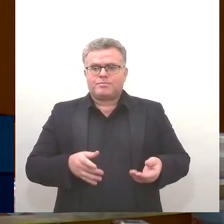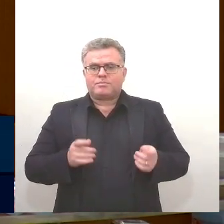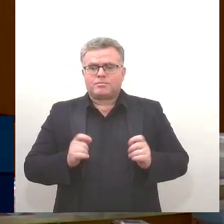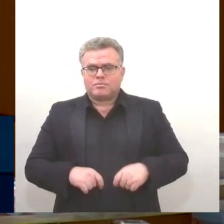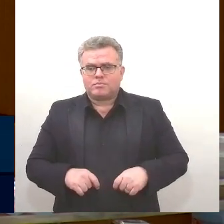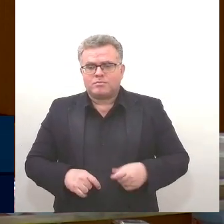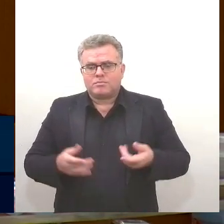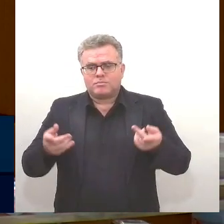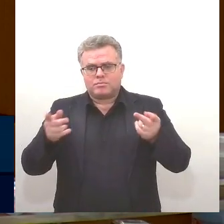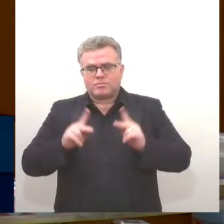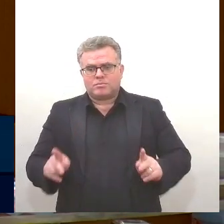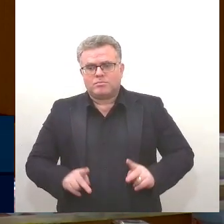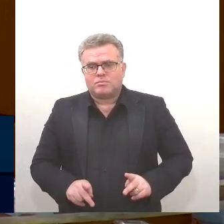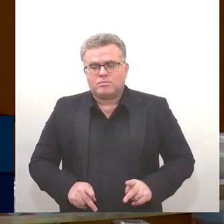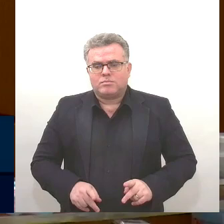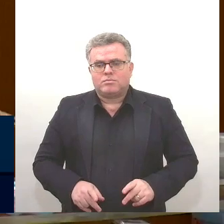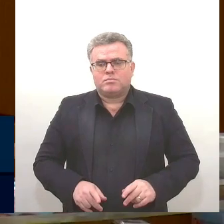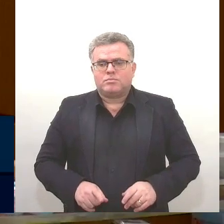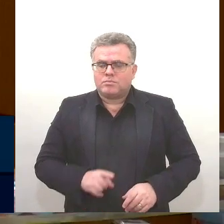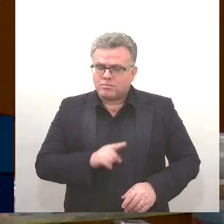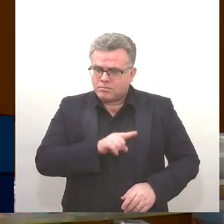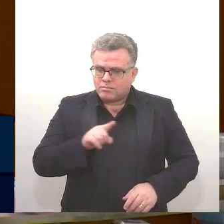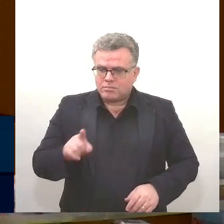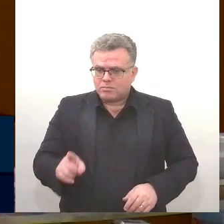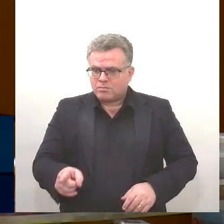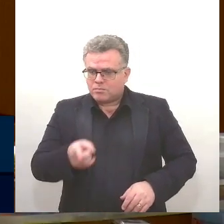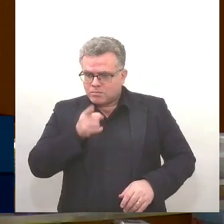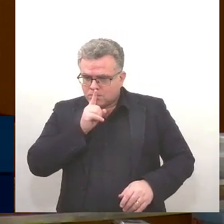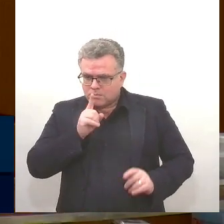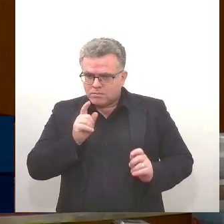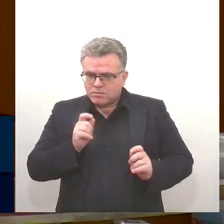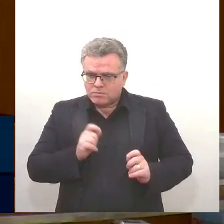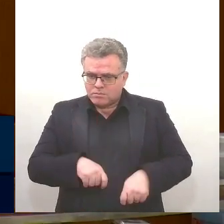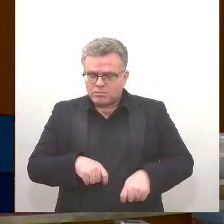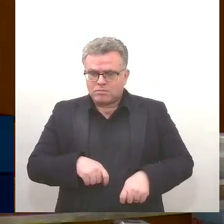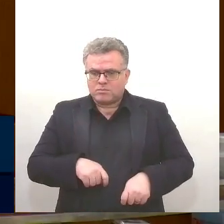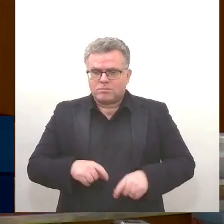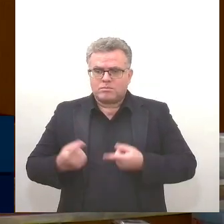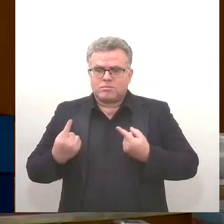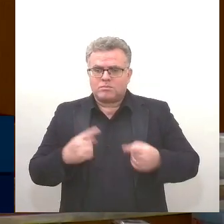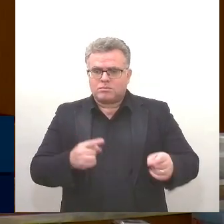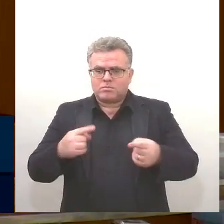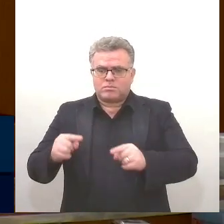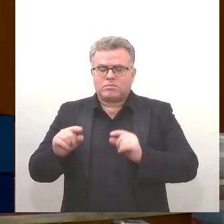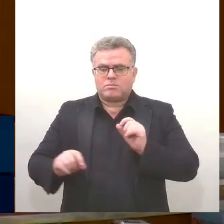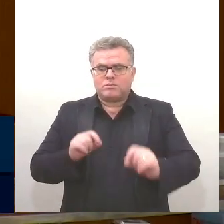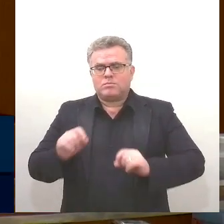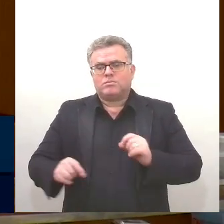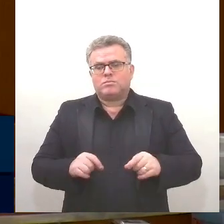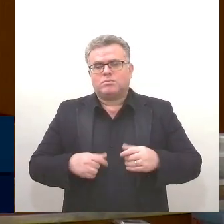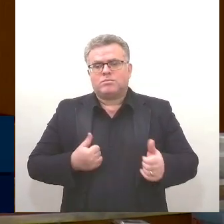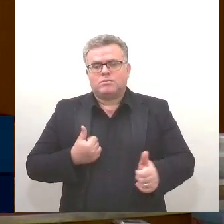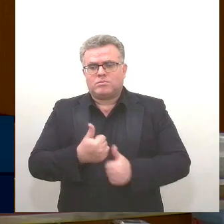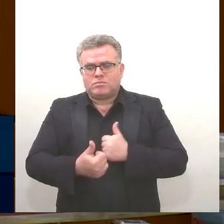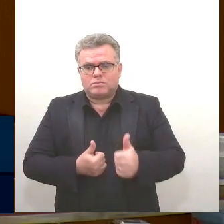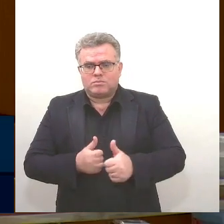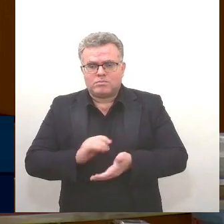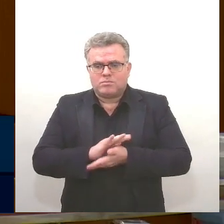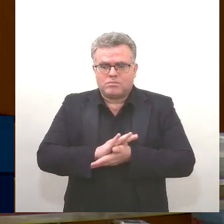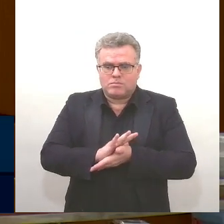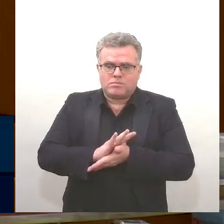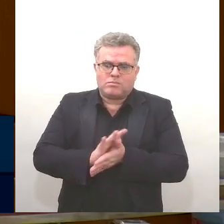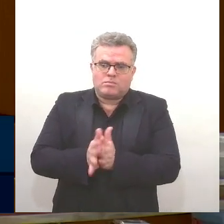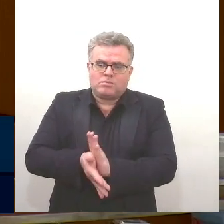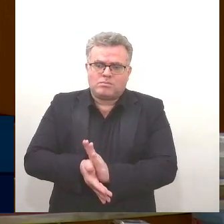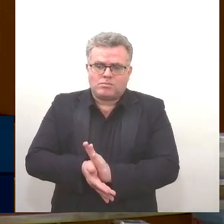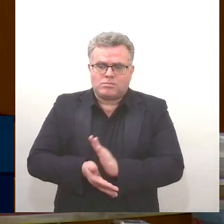silenciar essas pessoas que usam discurso de ódio para poder perseguir e para querer também se